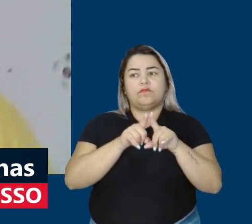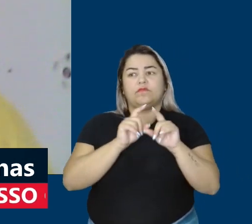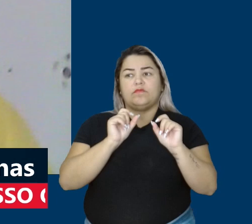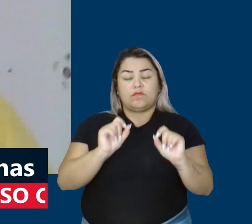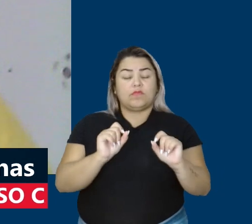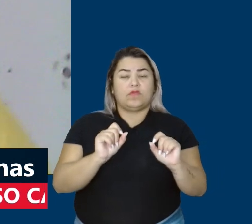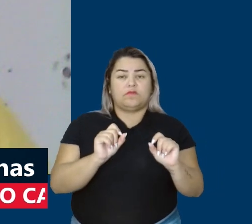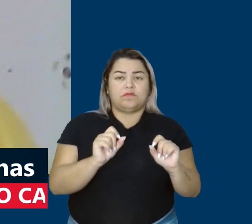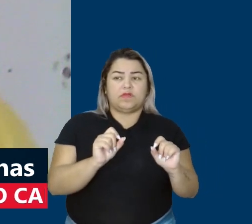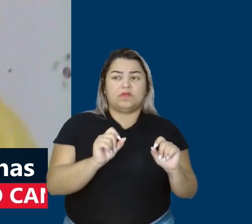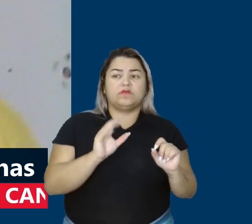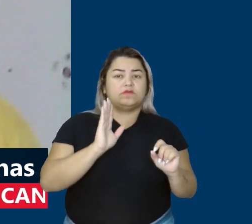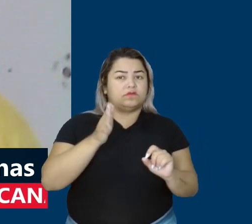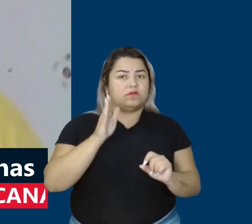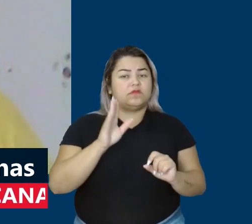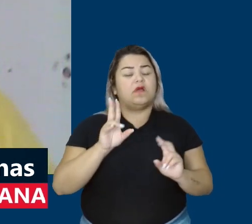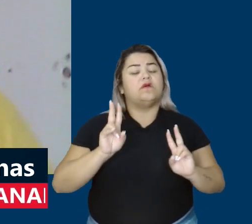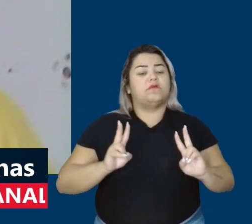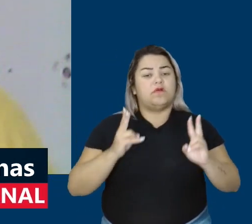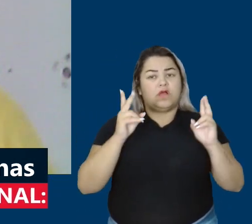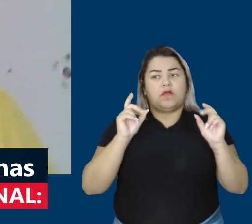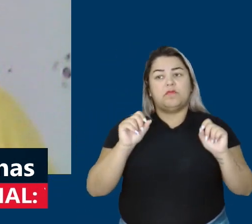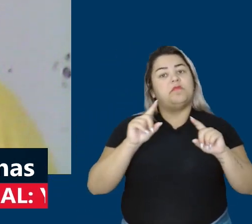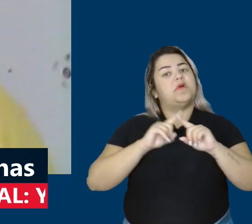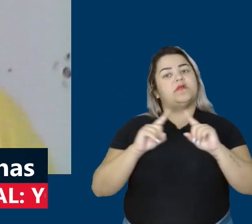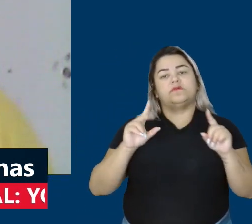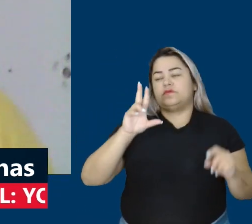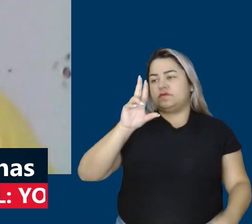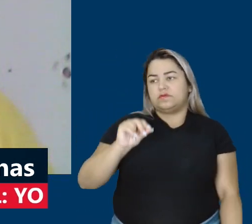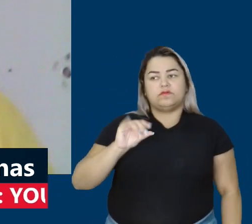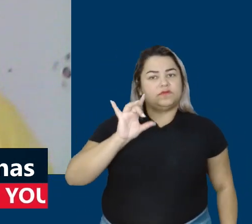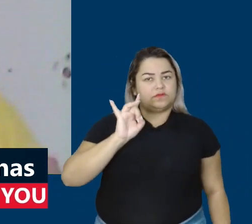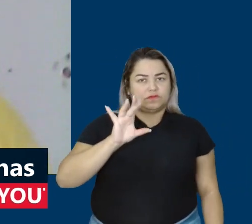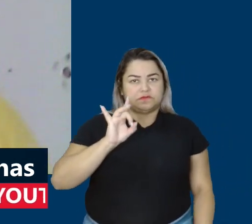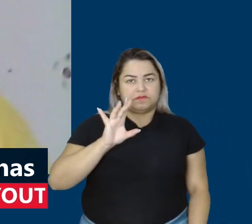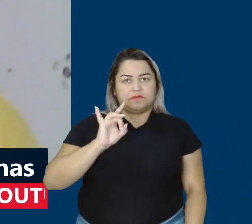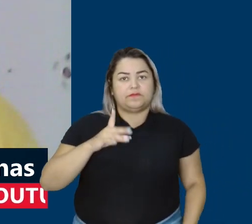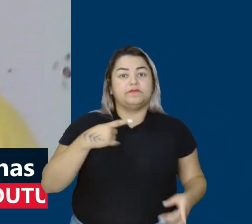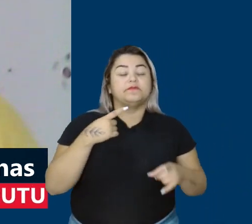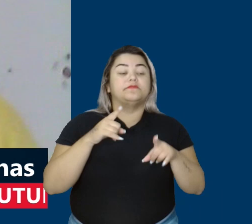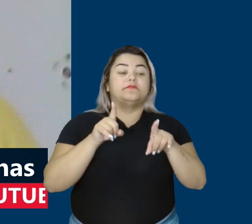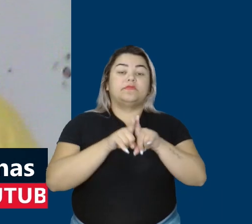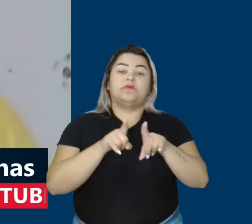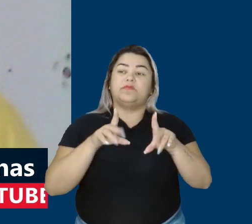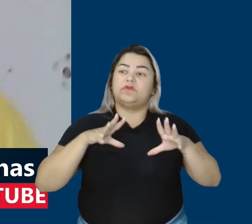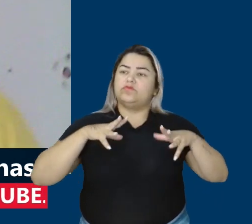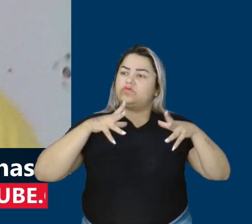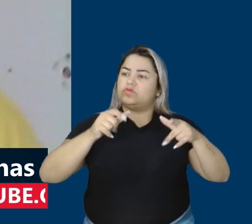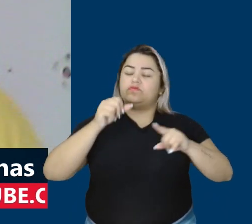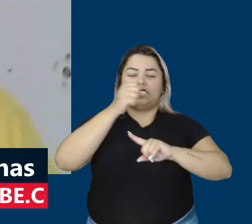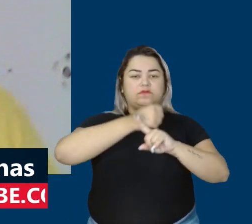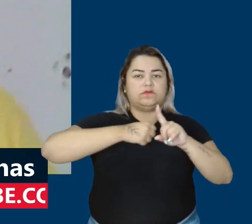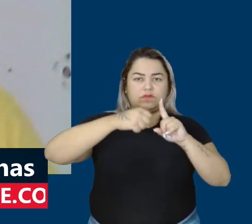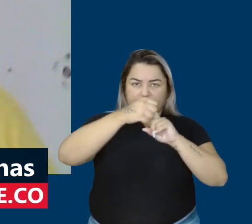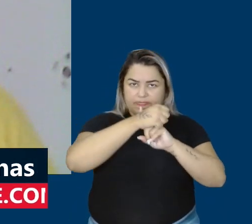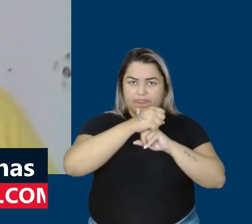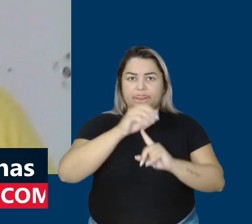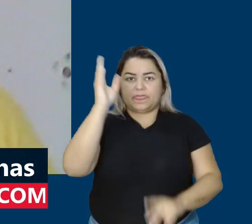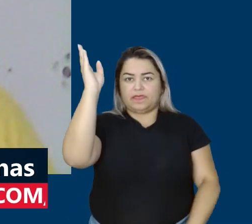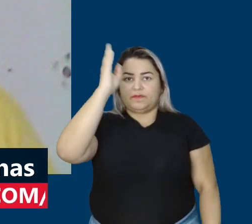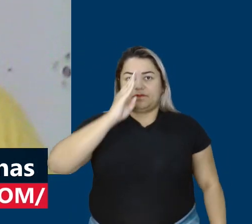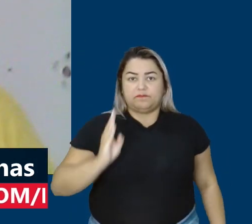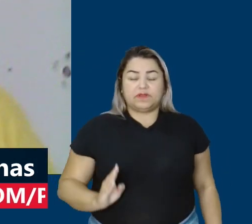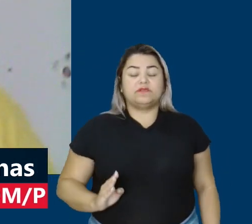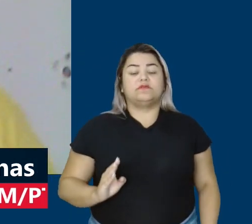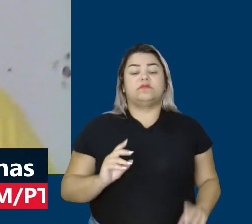dizimados, só por isso já estava valendo. Mas não é só por isso. É também por toda uma sociedade